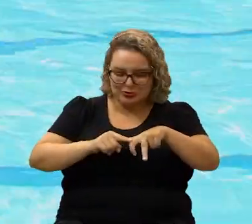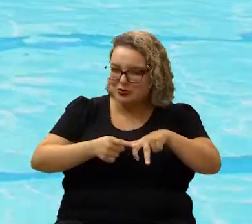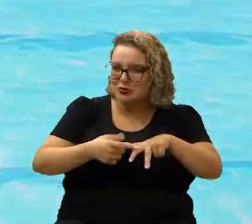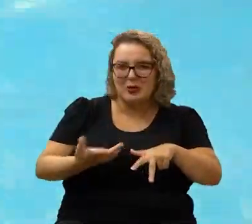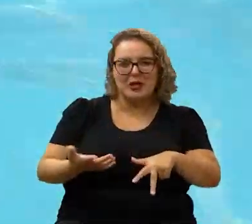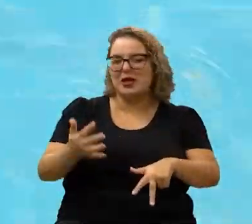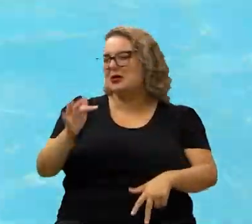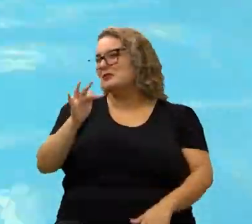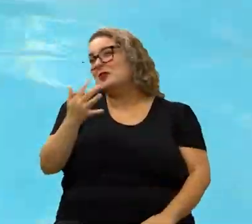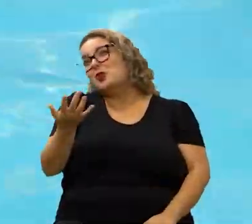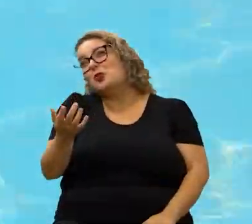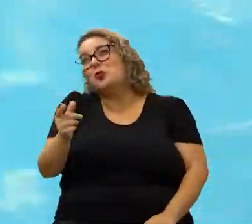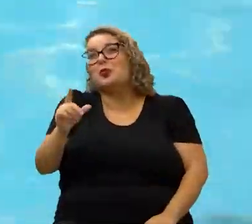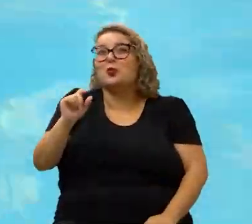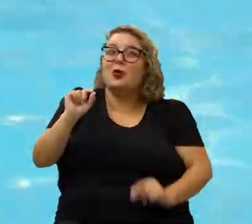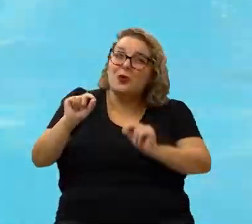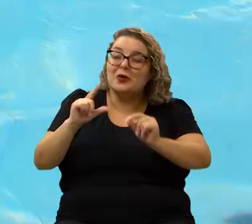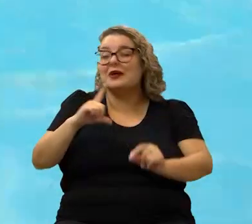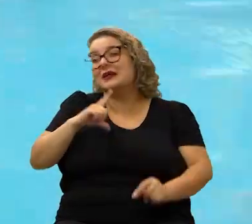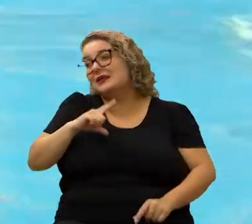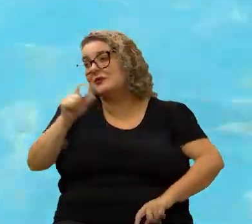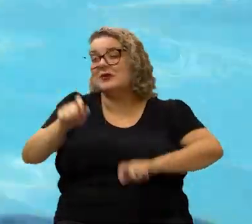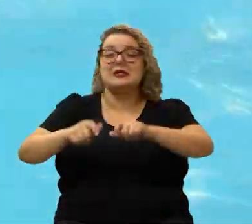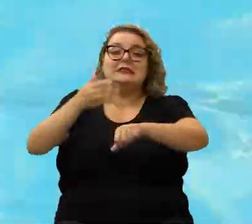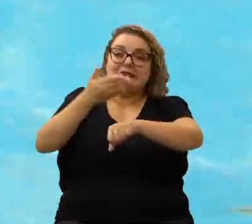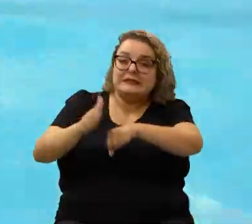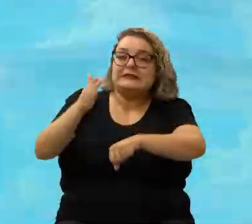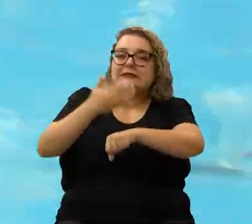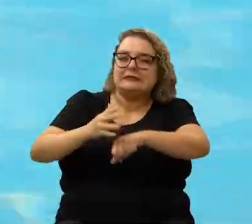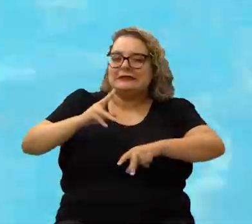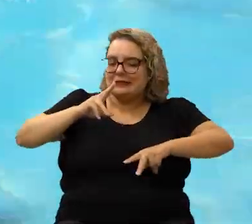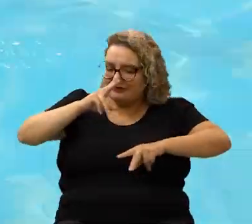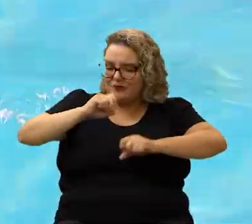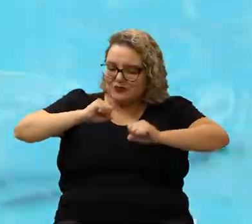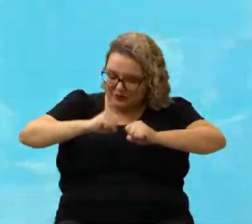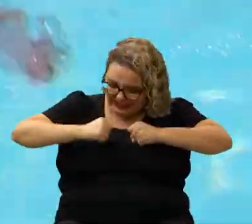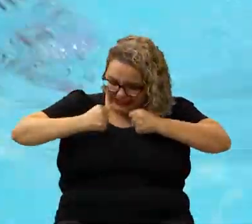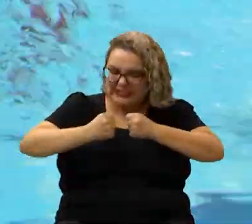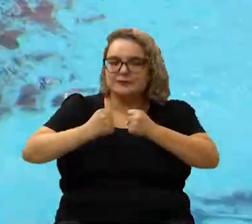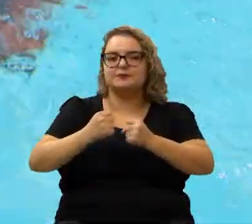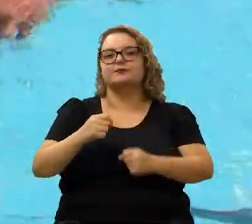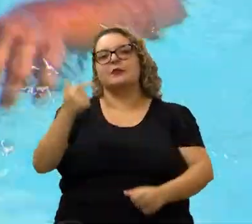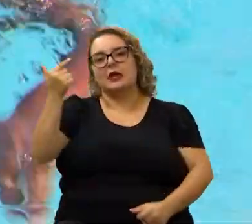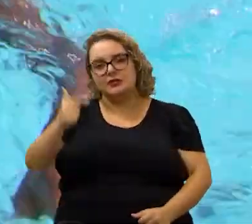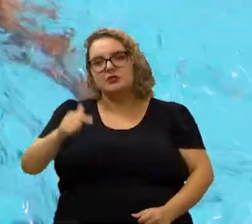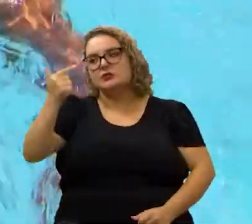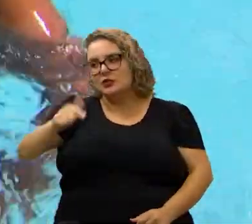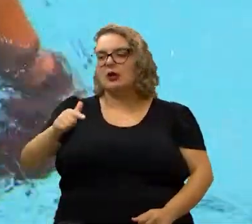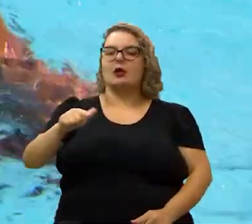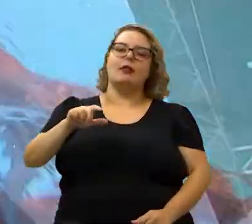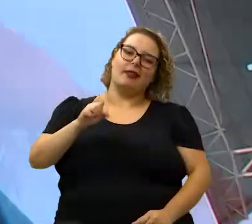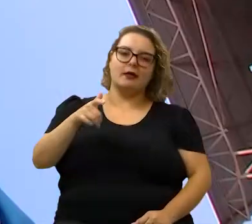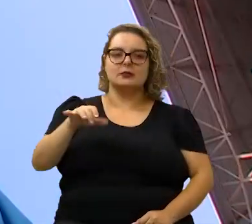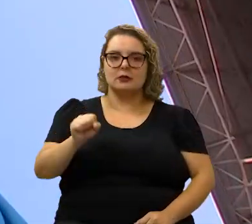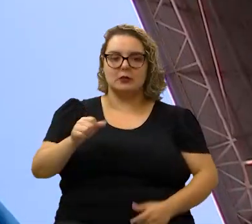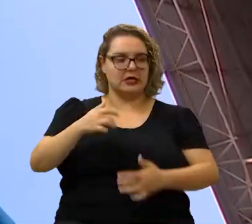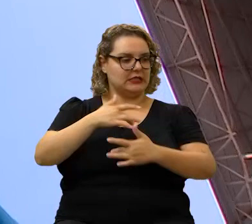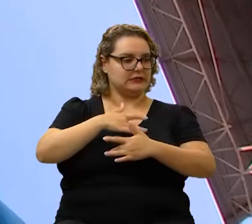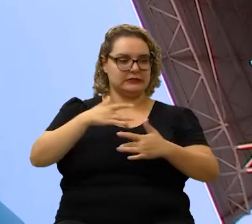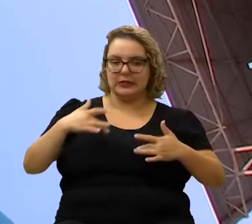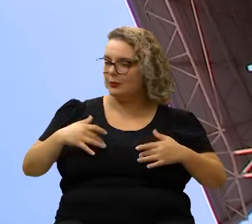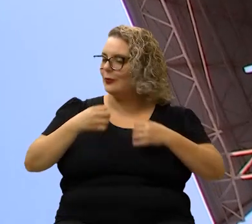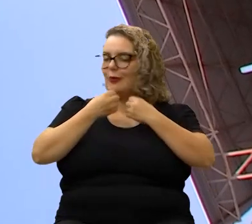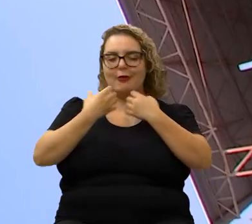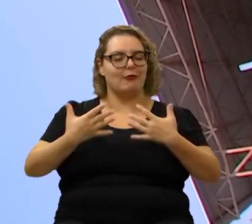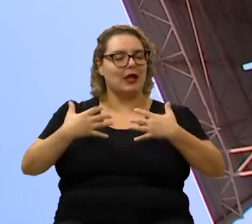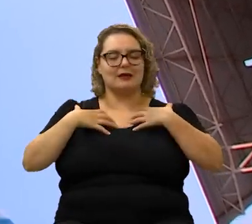não machuca... O que existe é só as pessoas que treinam muito forte, aquelas lesões de repetição. Mas natação, por saúde,